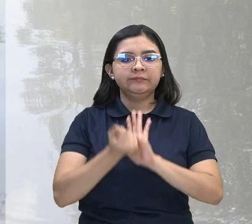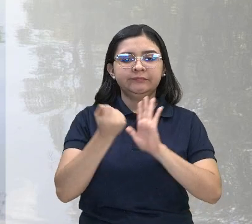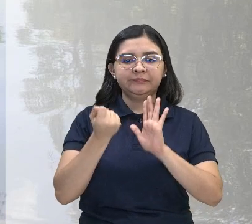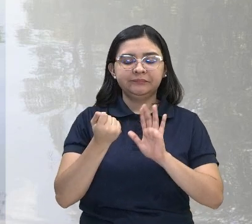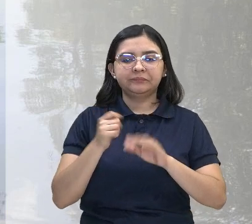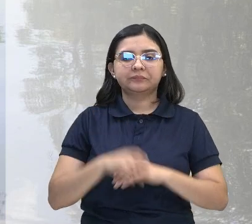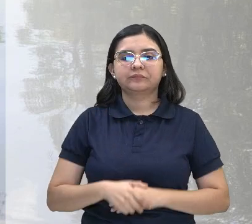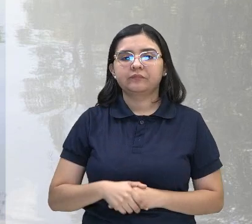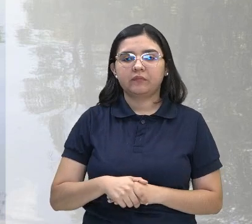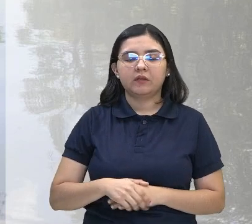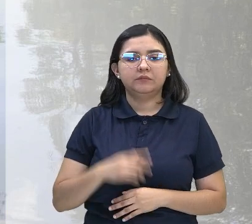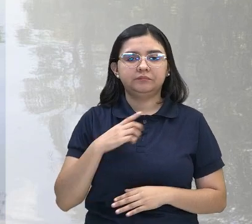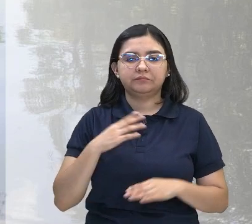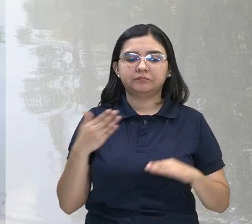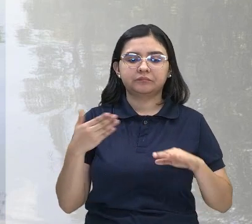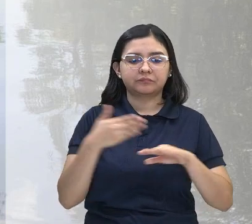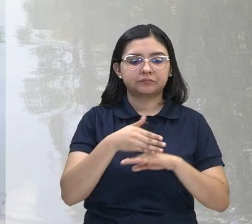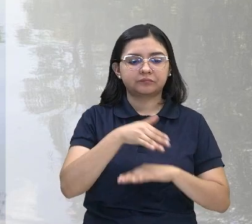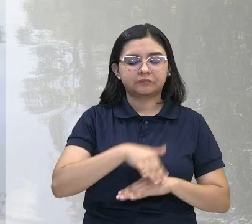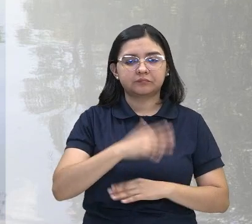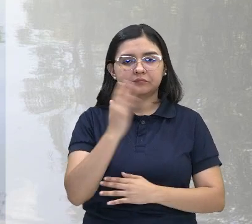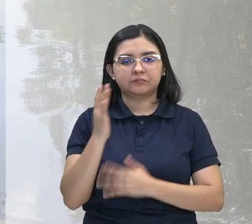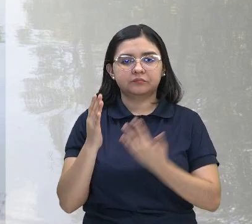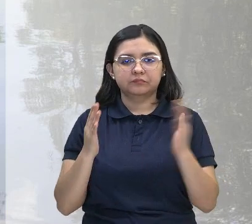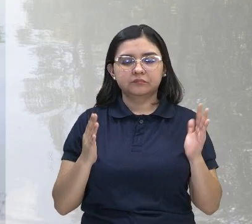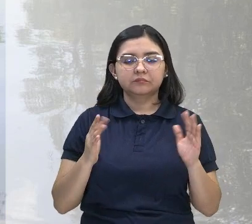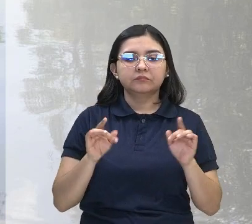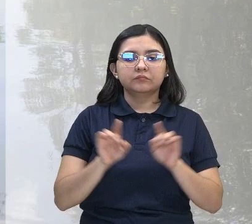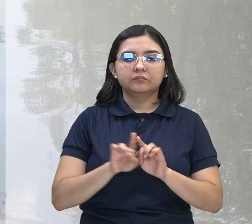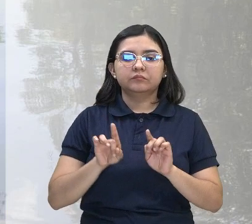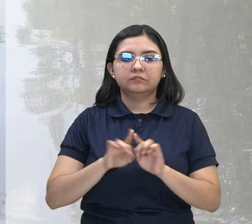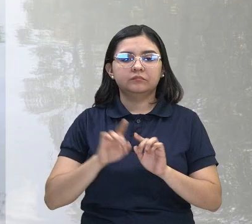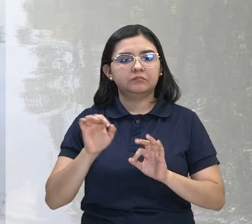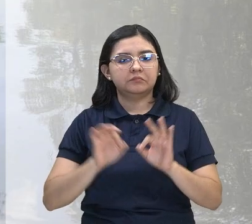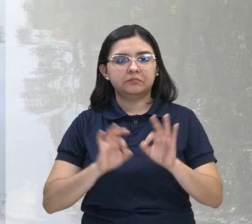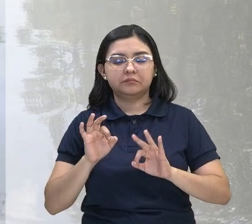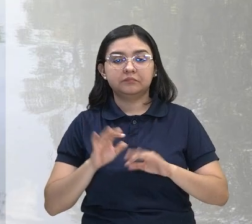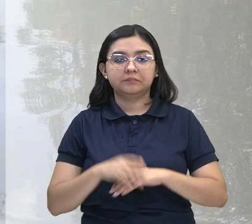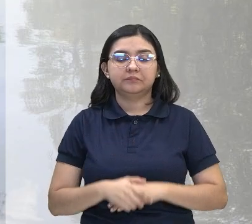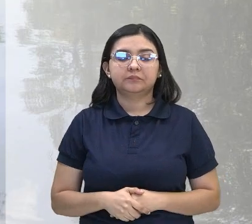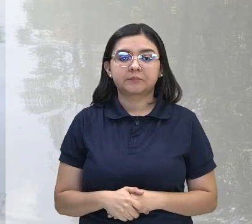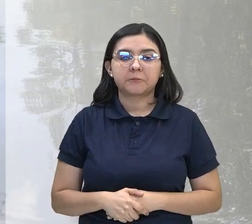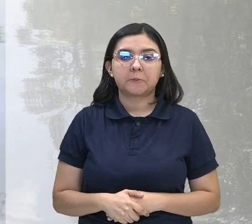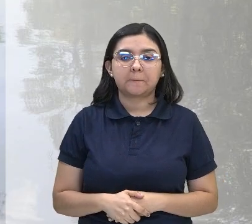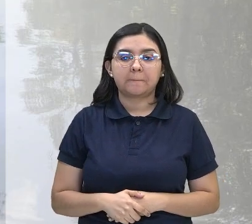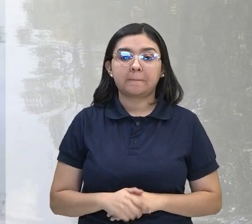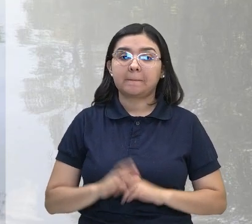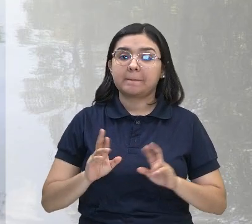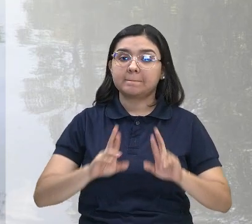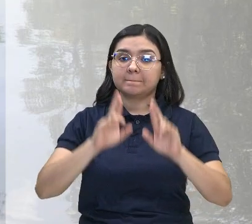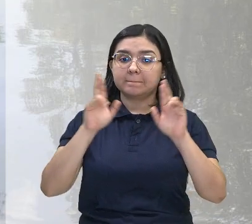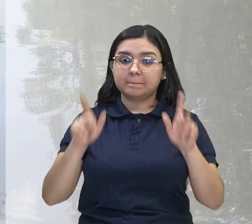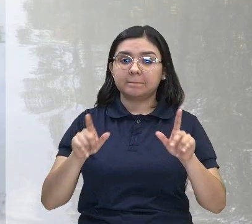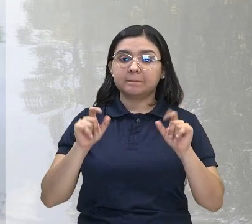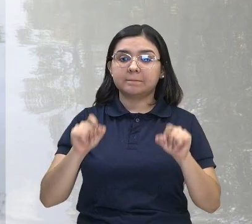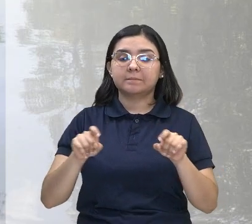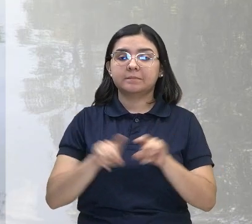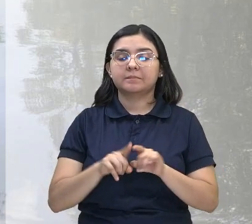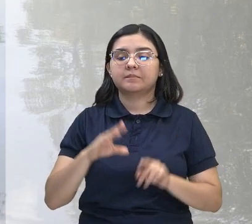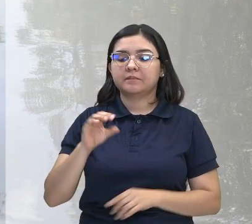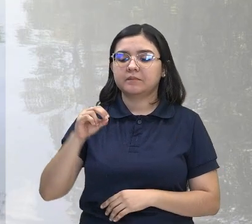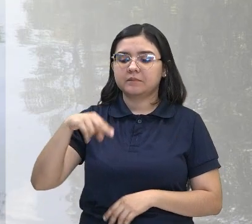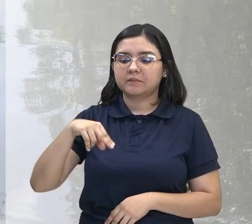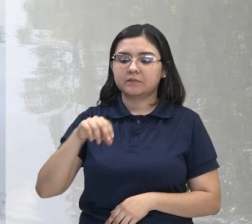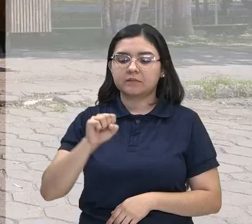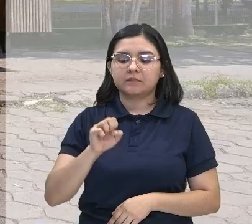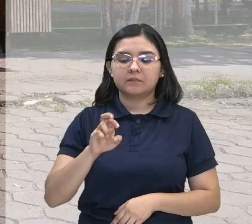o utilizar, mesmo que racionalmente e de modo planejado. Diferentemente, a